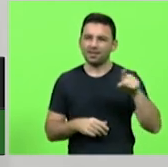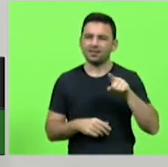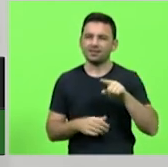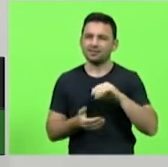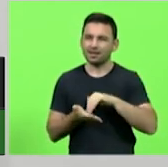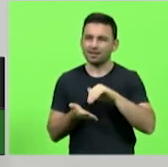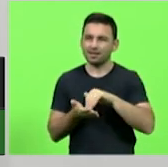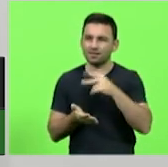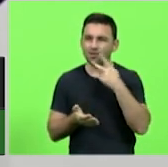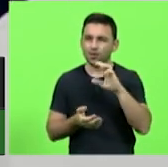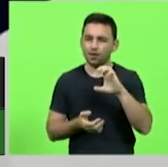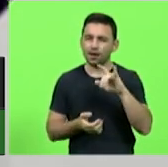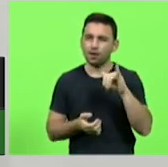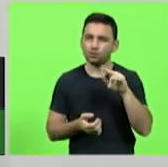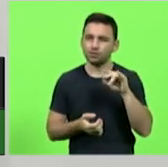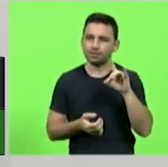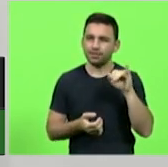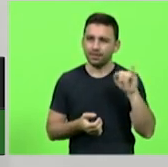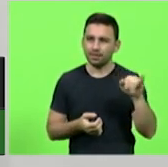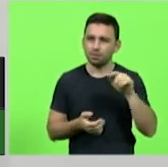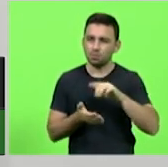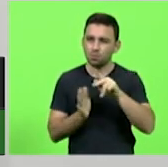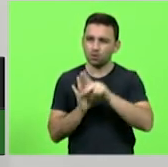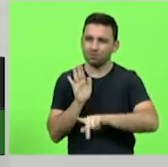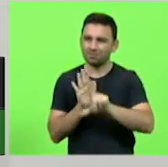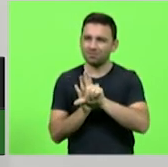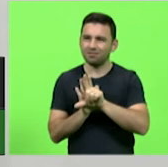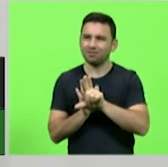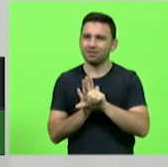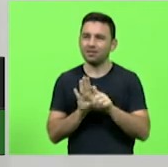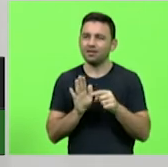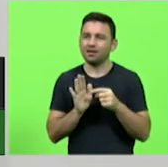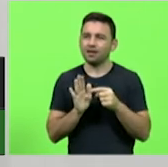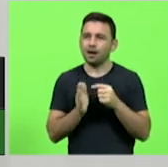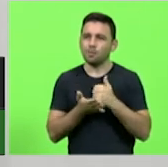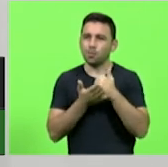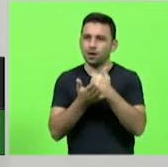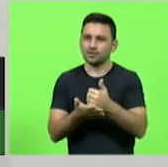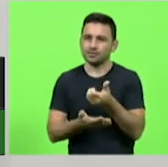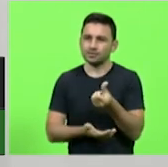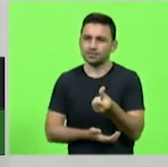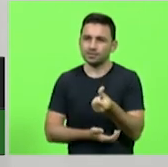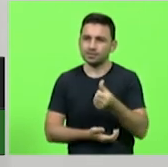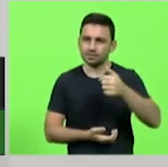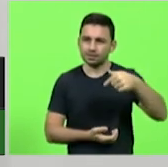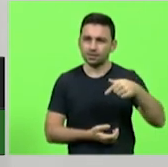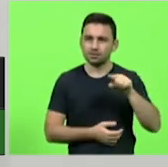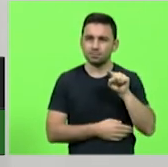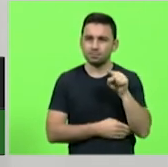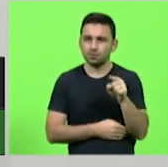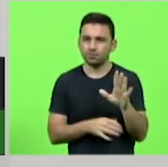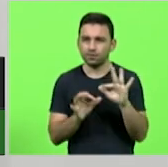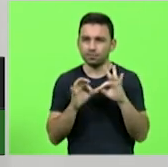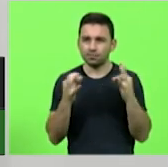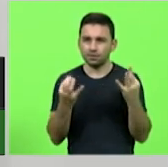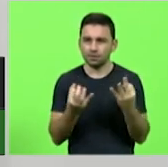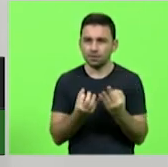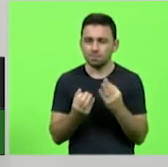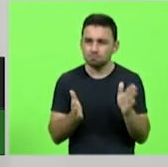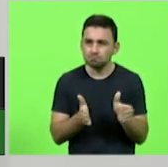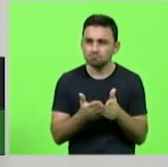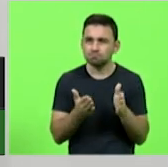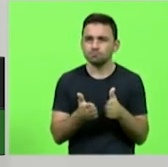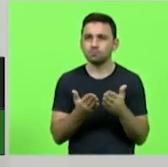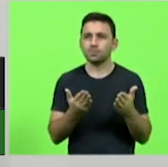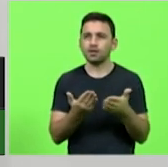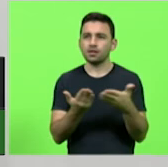anunciou agora há pouco, de um projeto de lei para beneficiar 67 mil famílias de baixa renda com